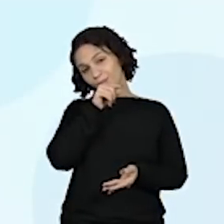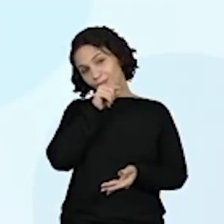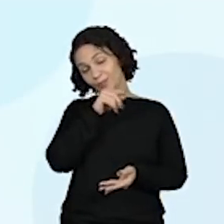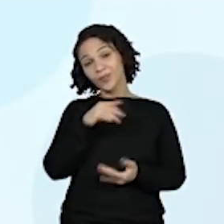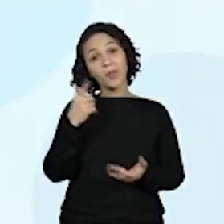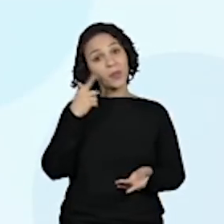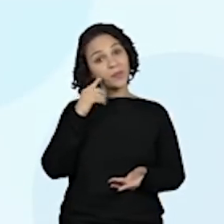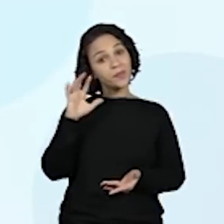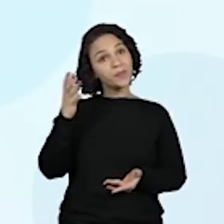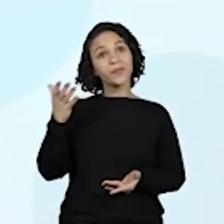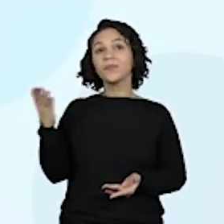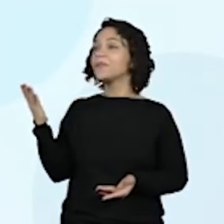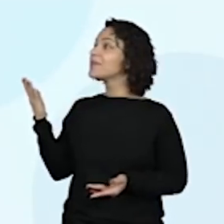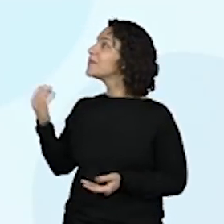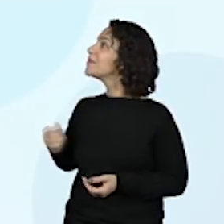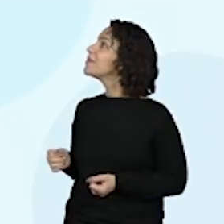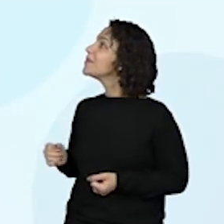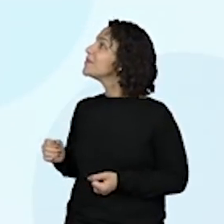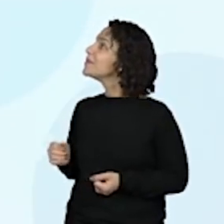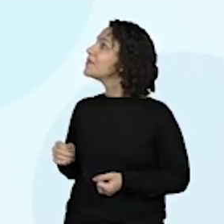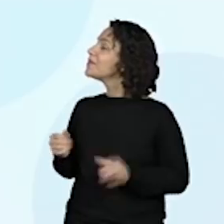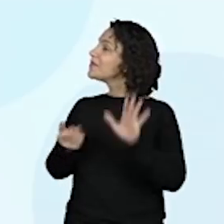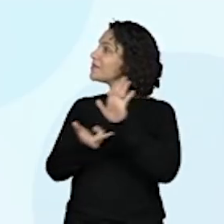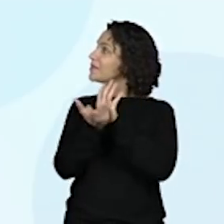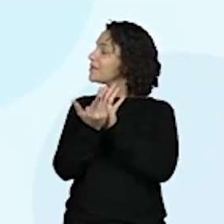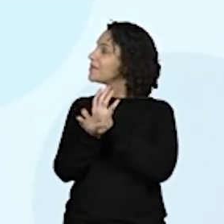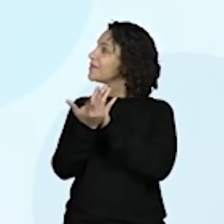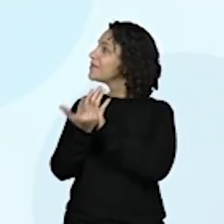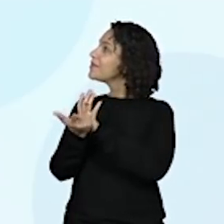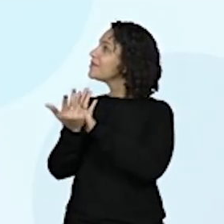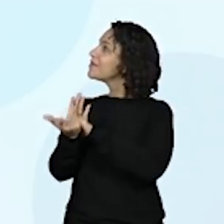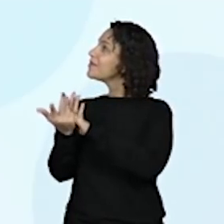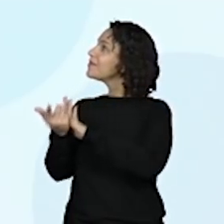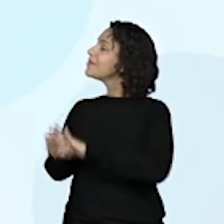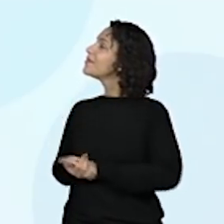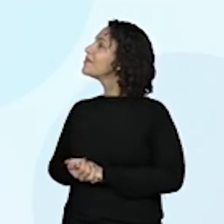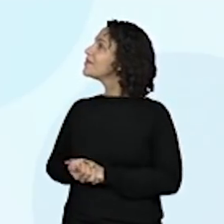só, temos aí uma ilustração.